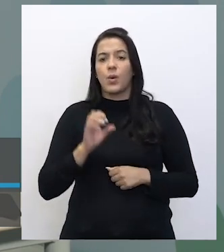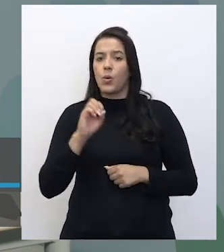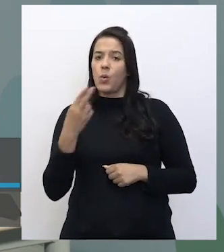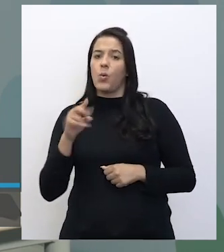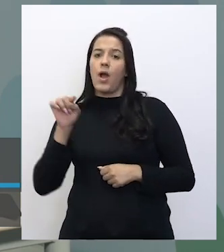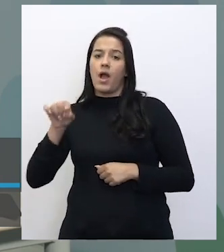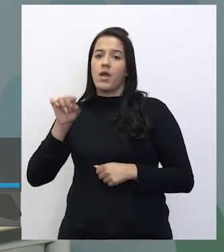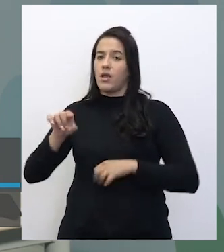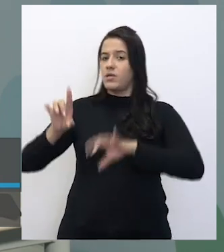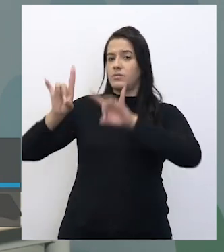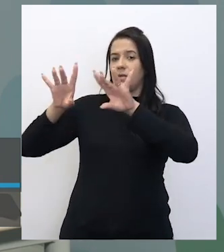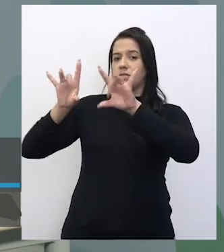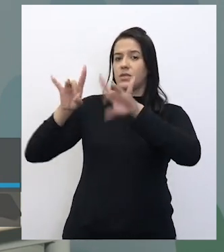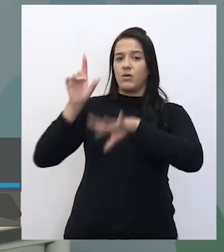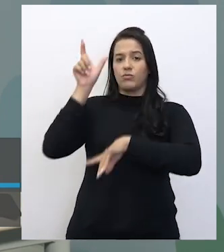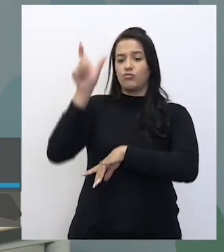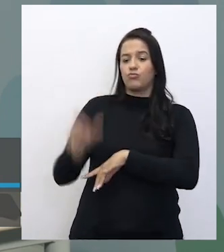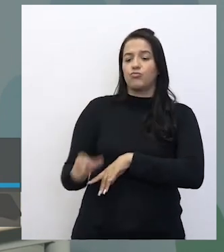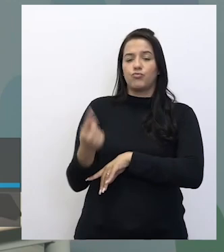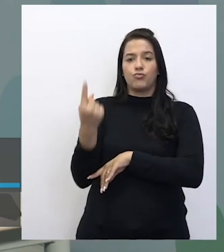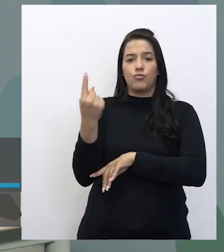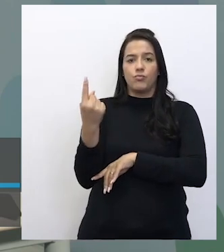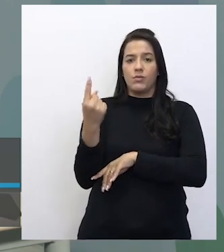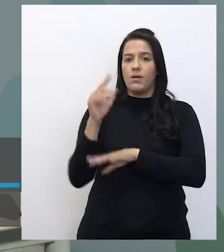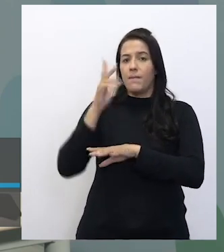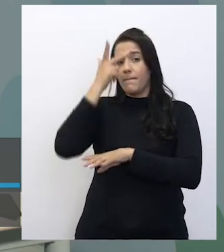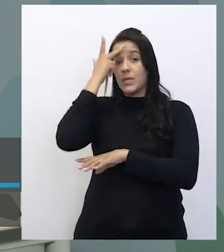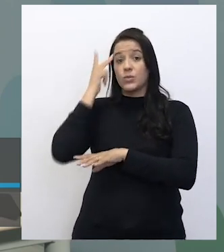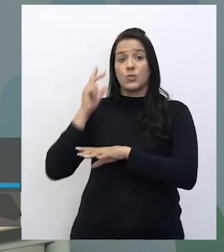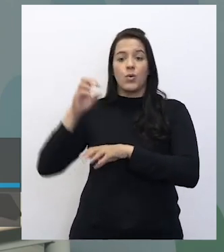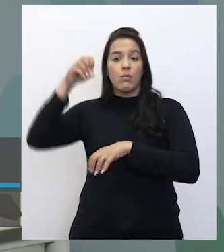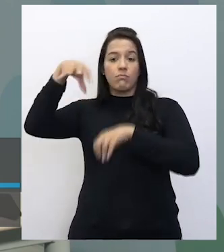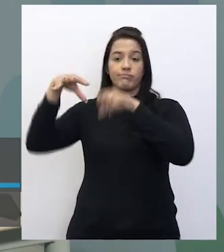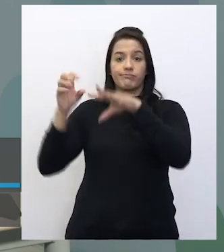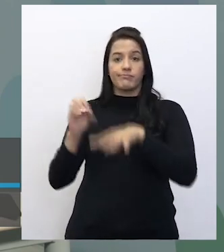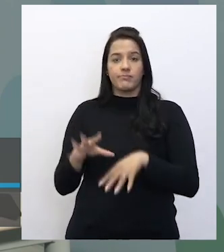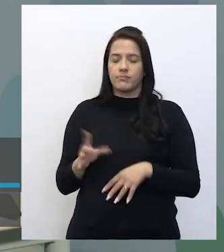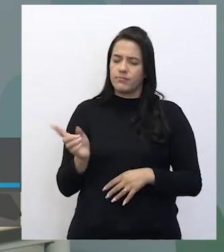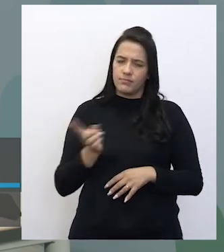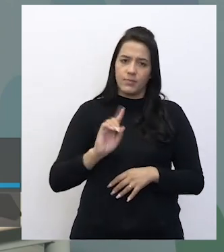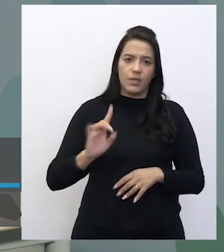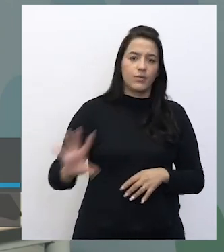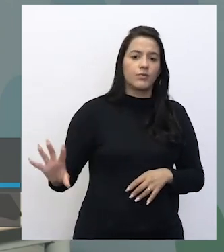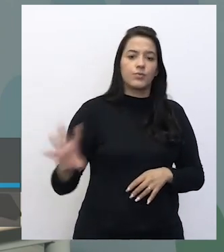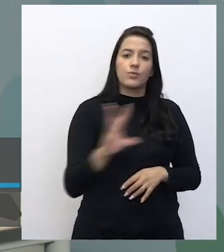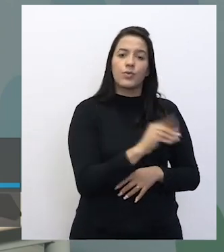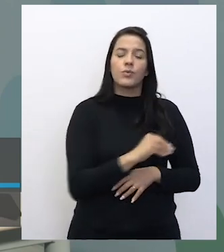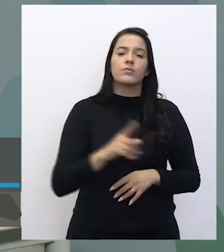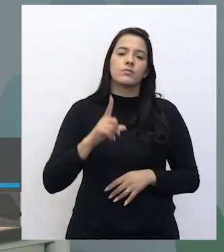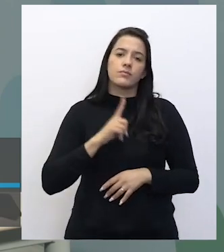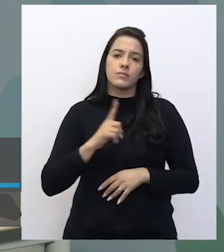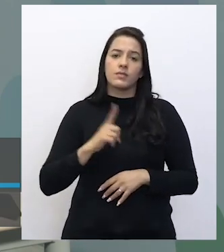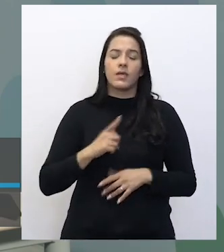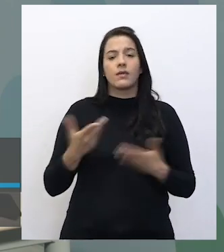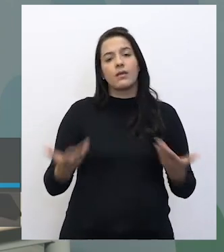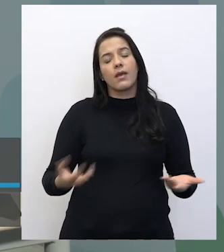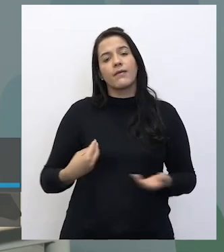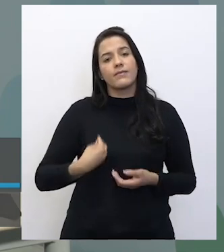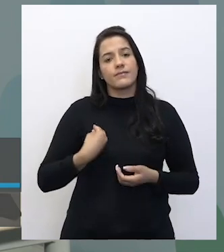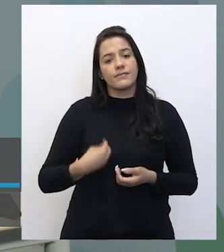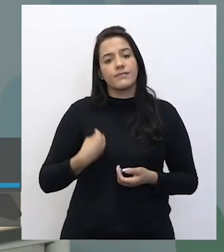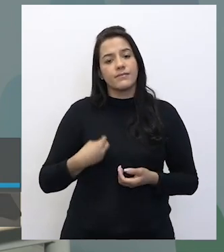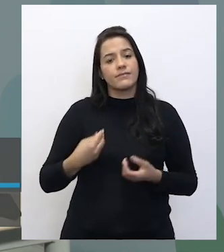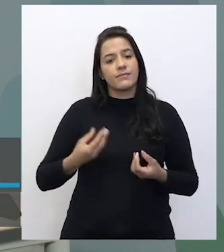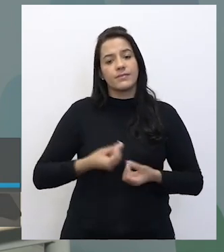ou exclusividade apenas de um punhado de iluminados, né? Não. Filosofia, ela está aí, ela